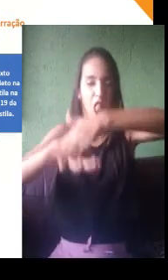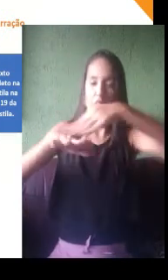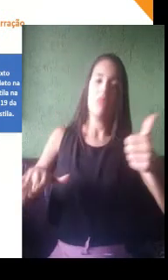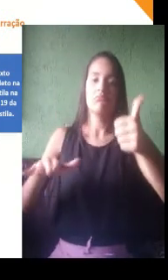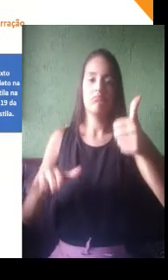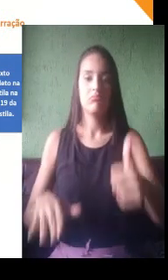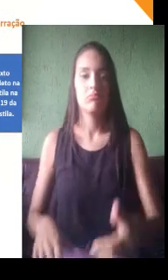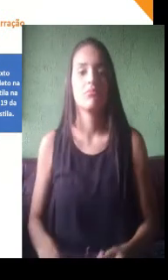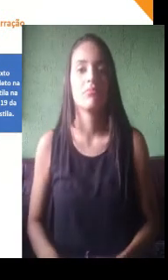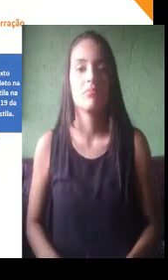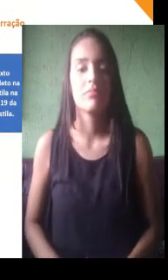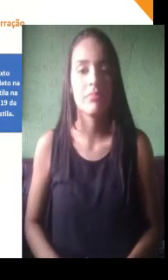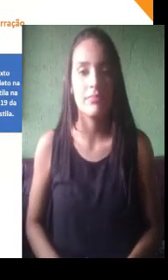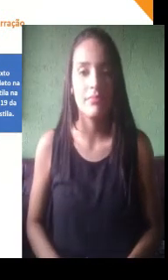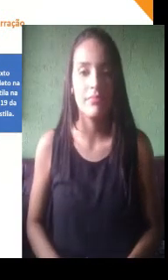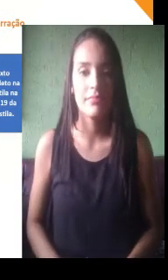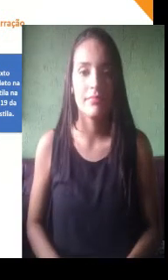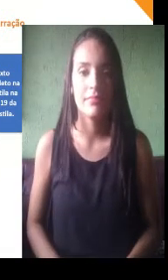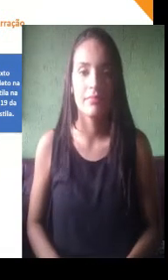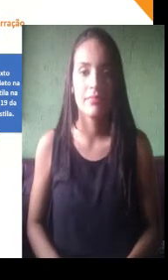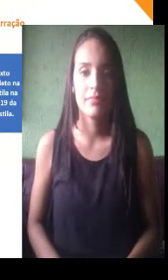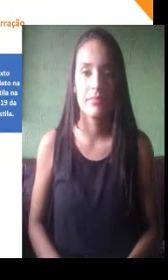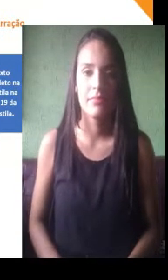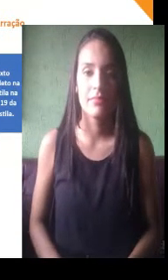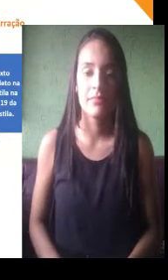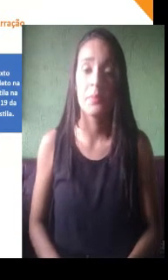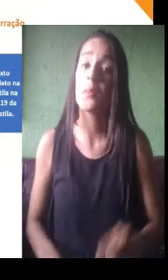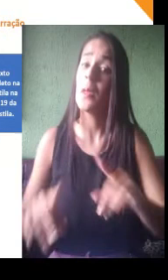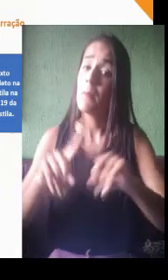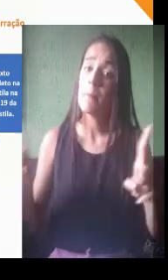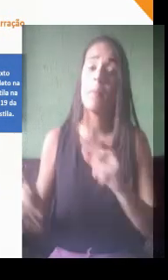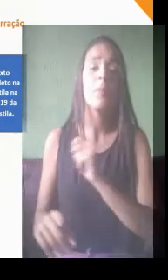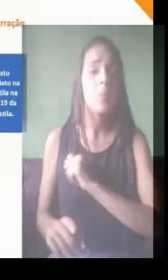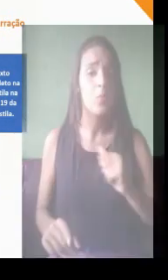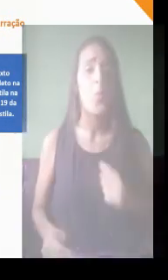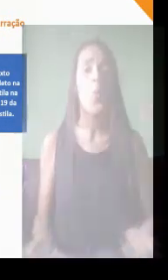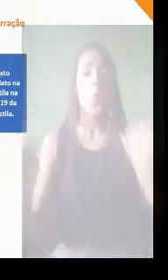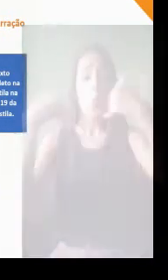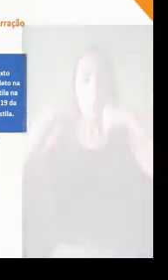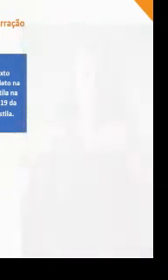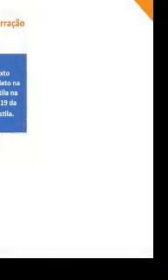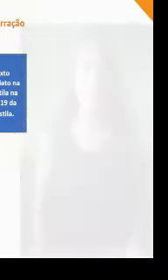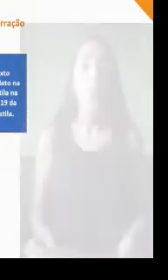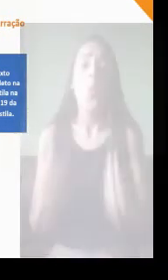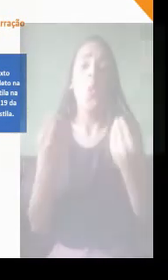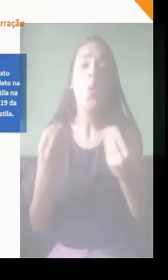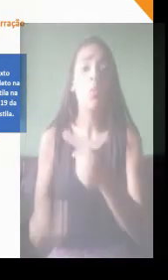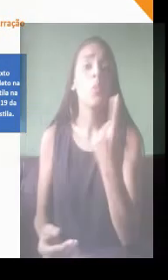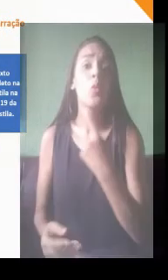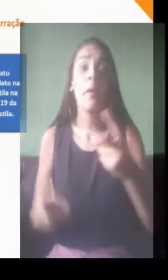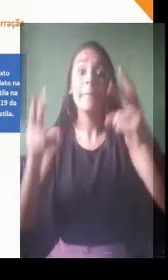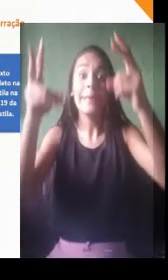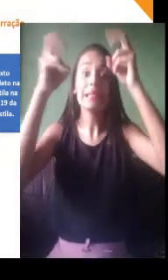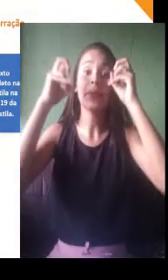tempo, em um determinado momento. E isso é uma marca específica da onde? Da narração. Então, vocês vão perceber o seguinte, o texto é